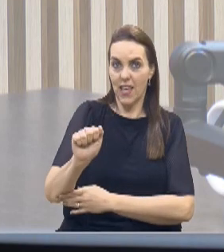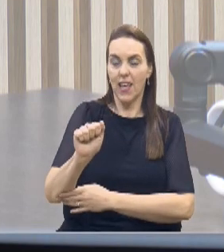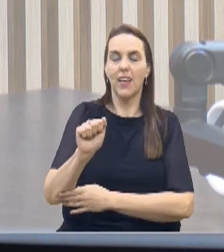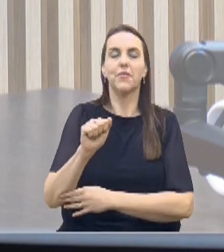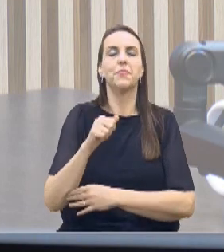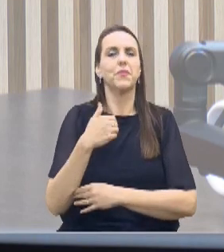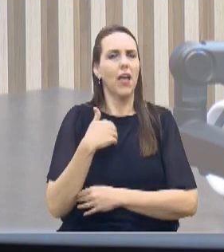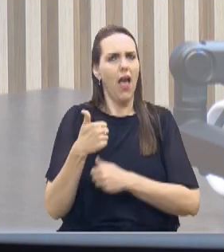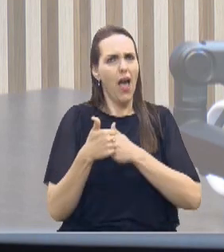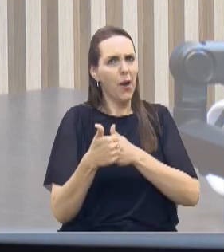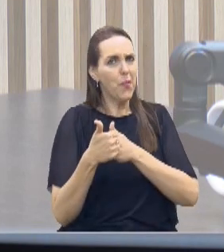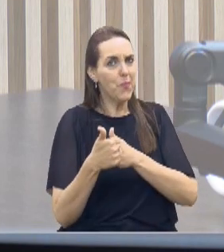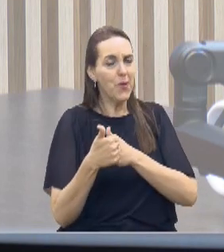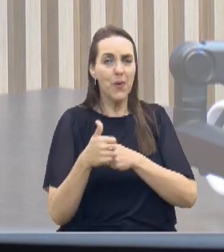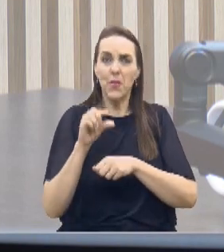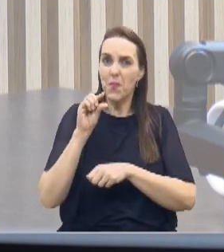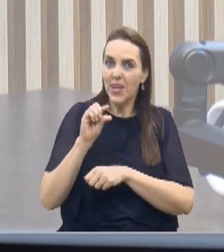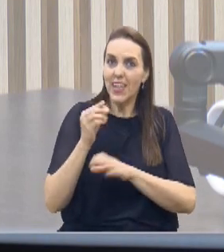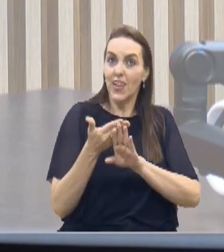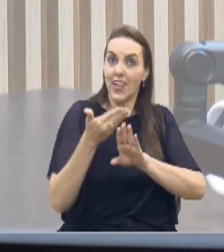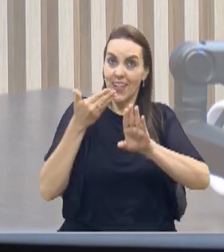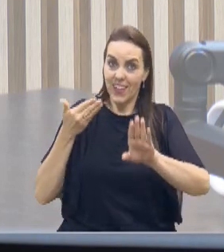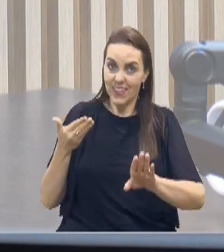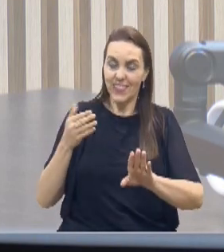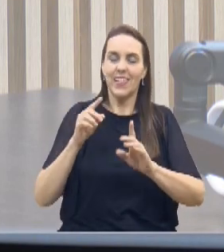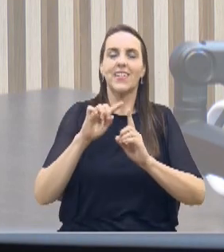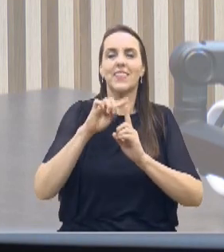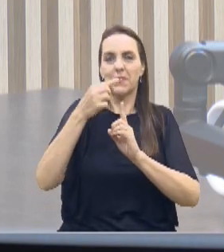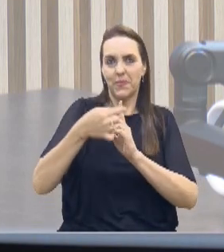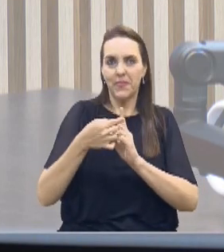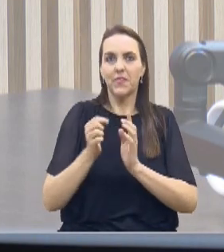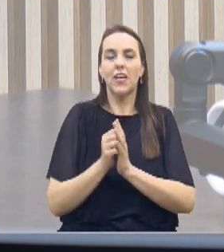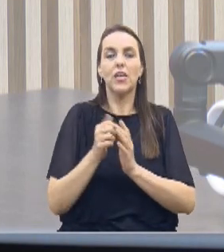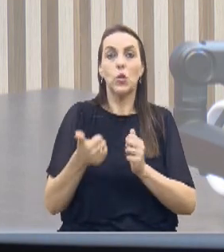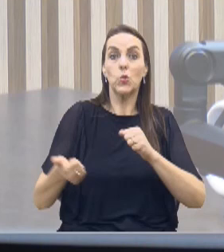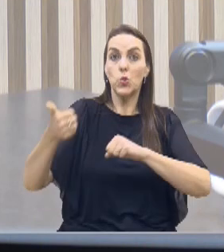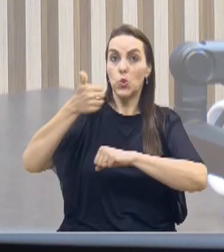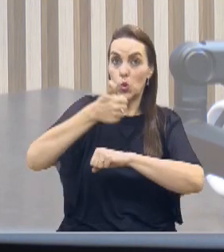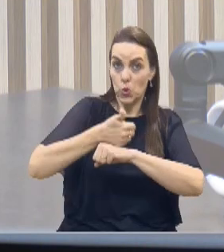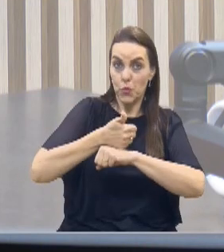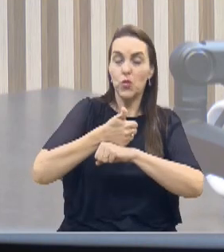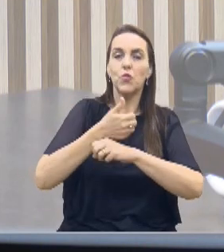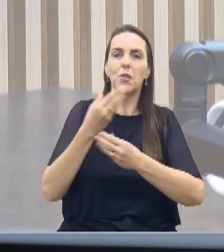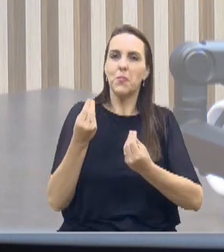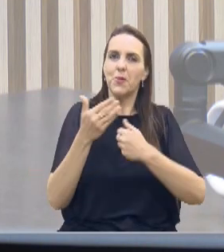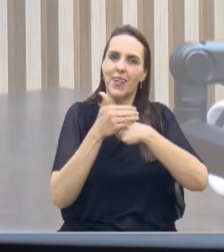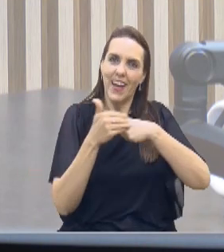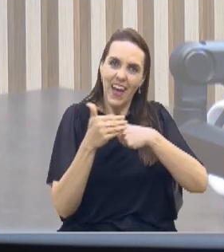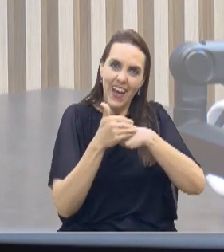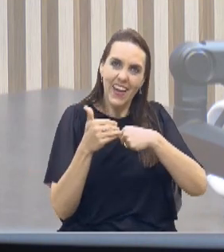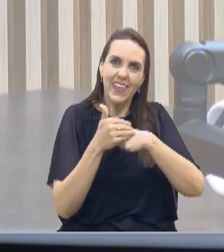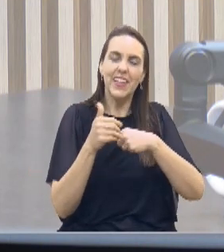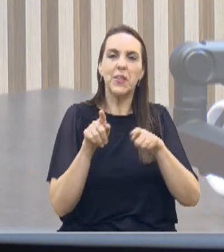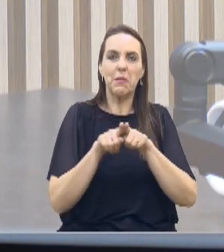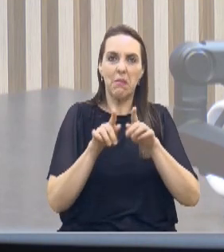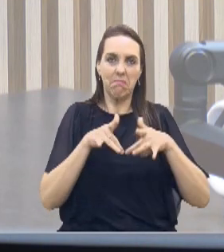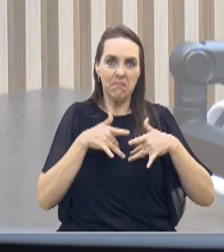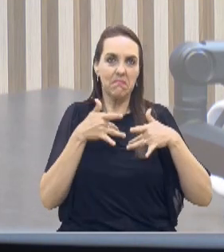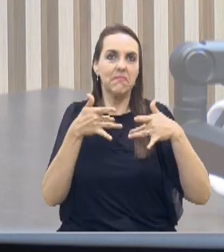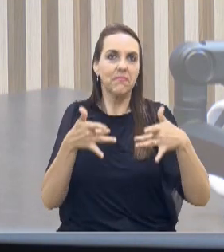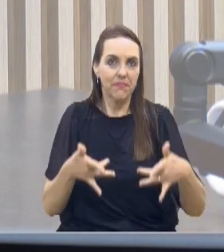acompanhou até pouquinho, né, agora está em licença maternidade, nesse momento substituída com muito carinho e assim com uma dedicação